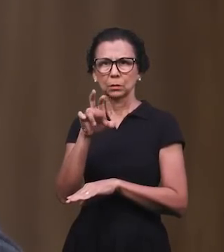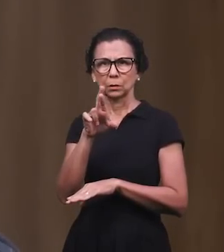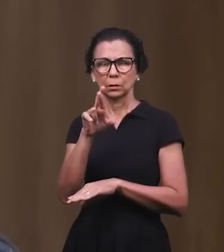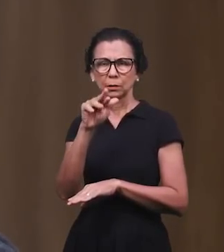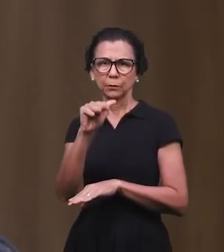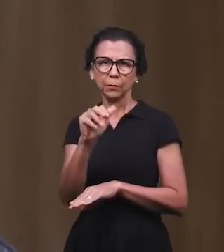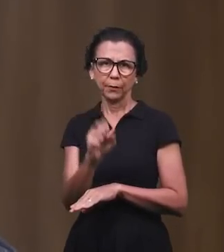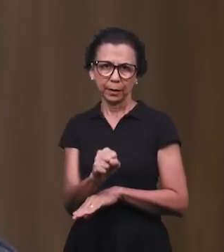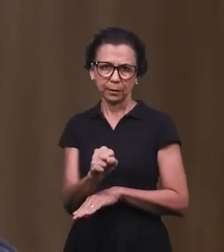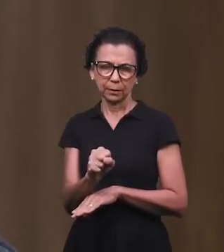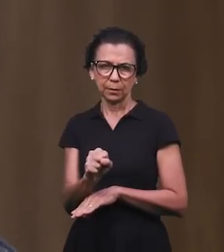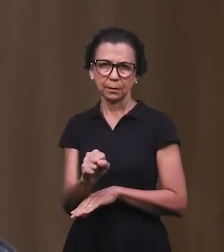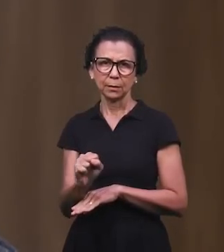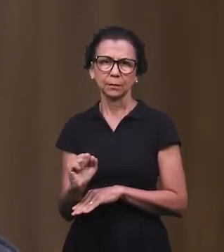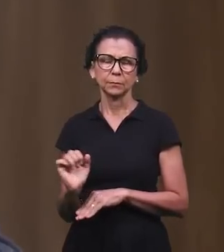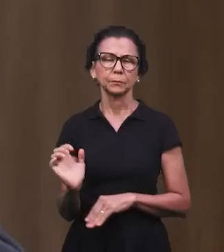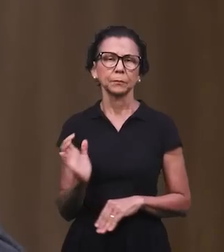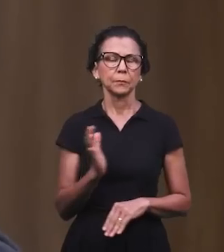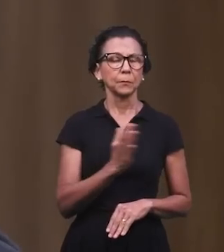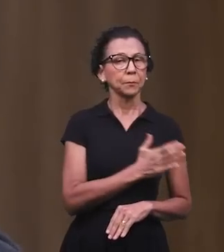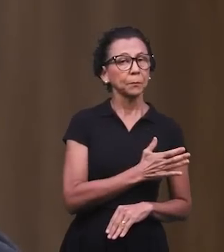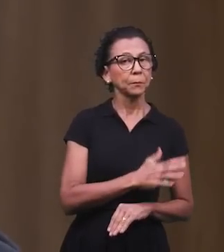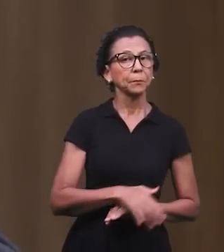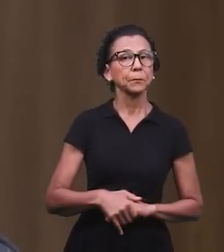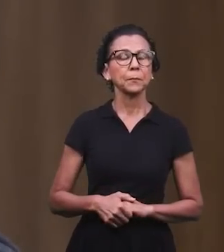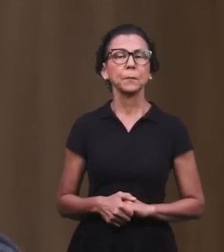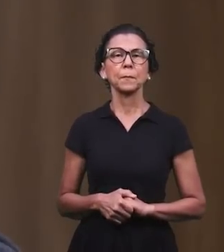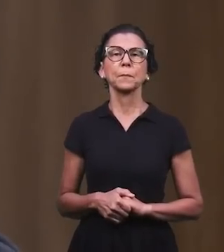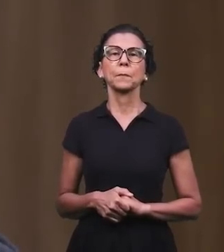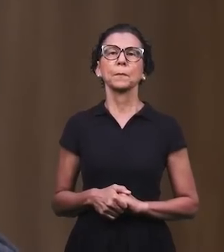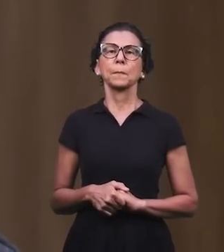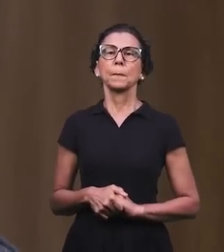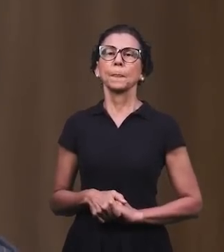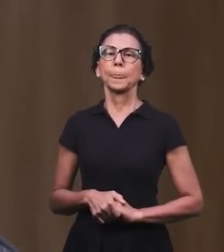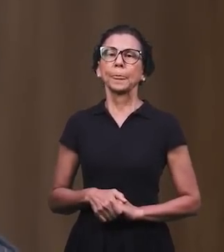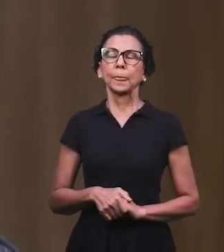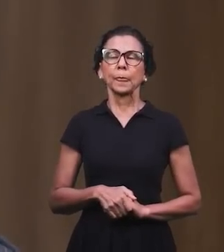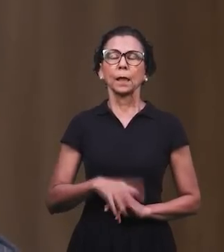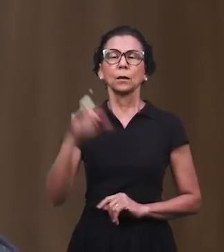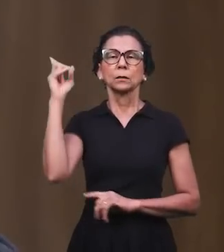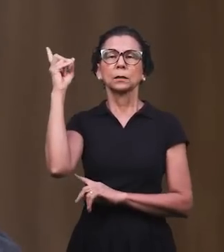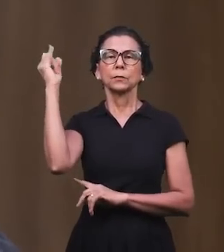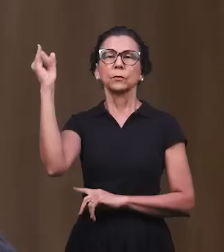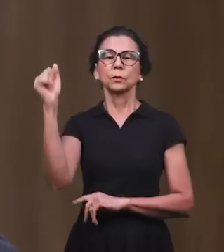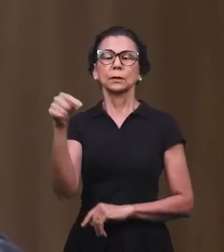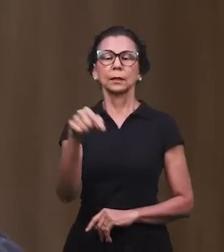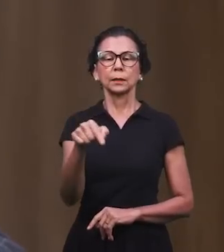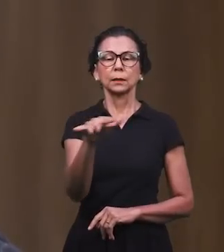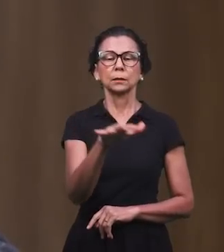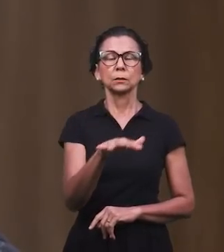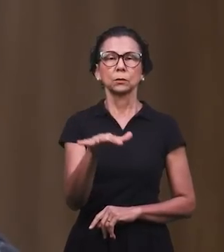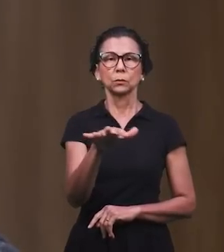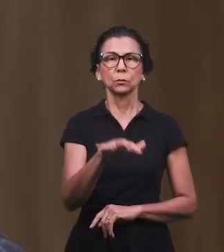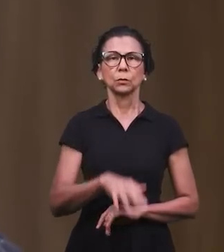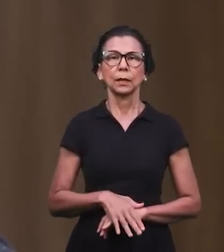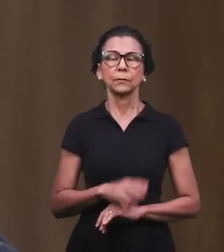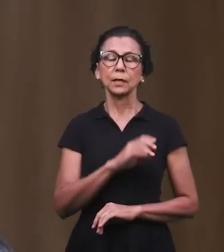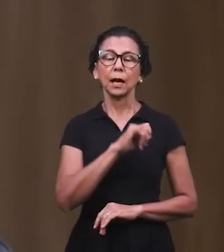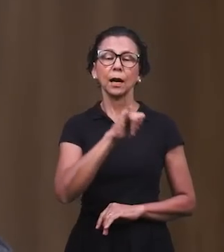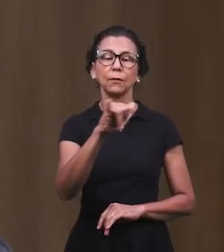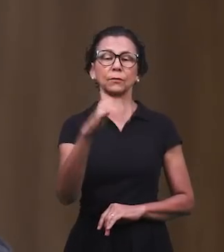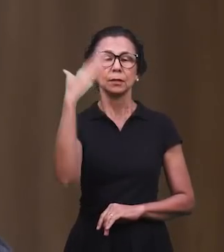Davi falou, ali vós ungireis a Salomão. Então a unção é feita onde tem a